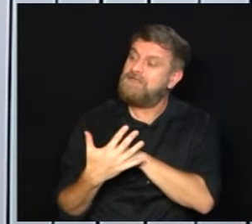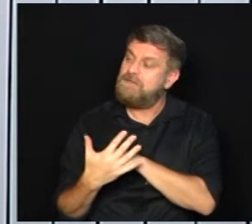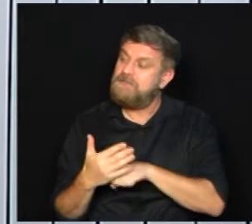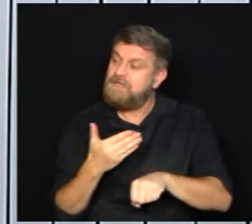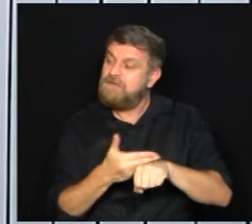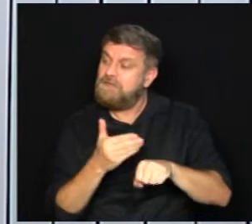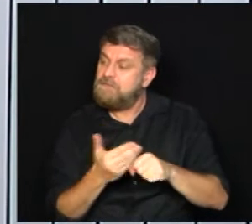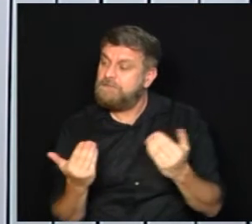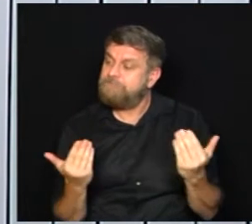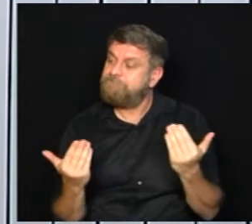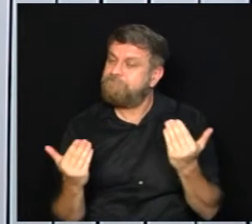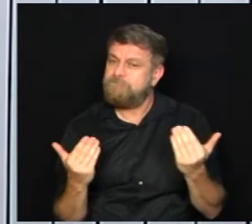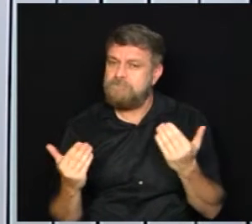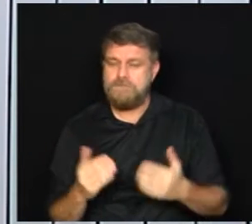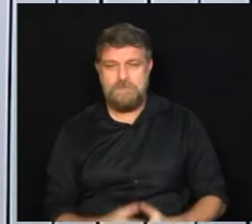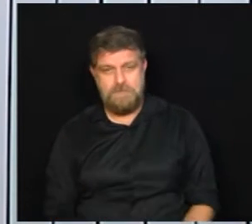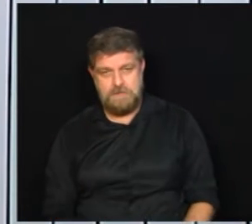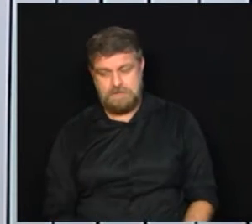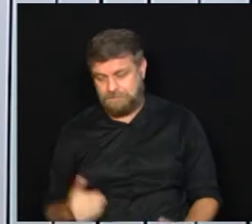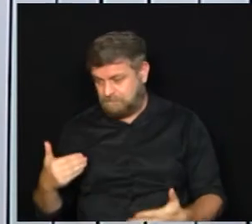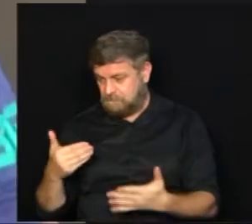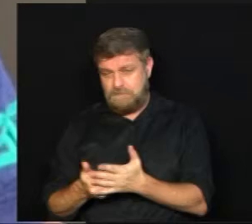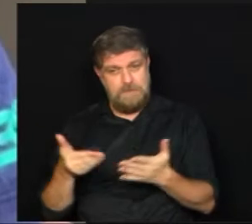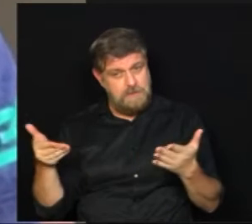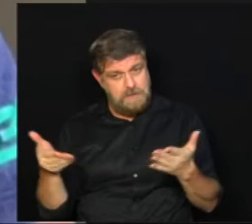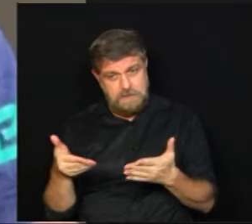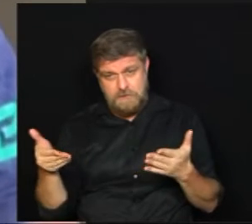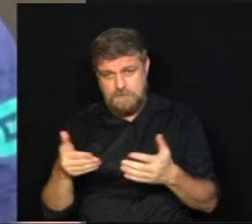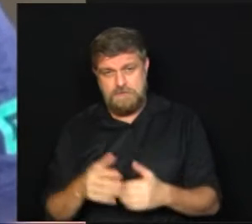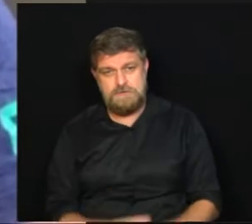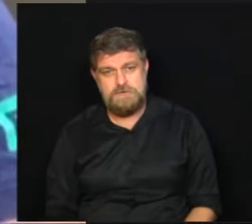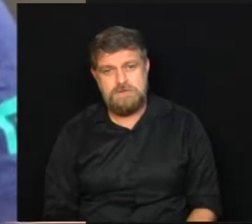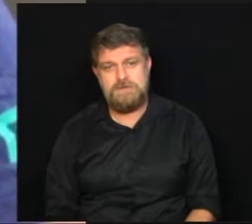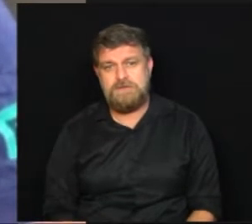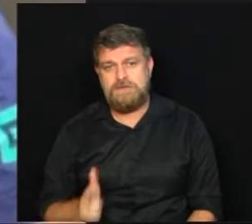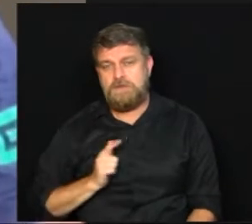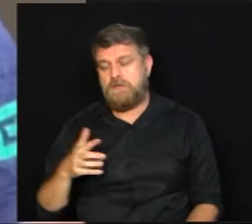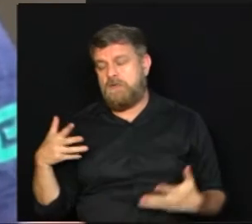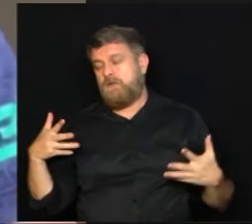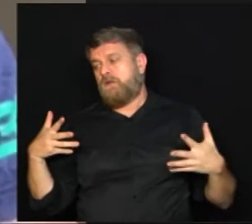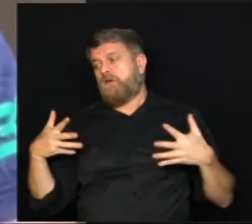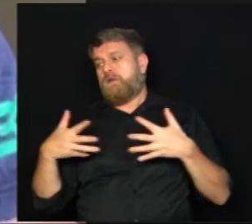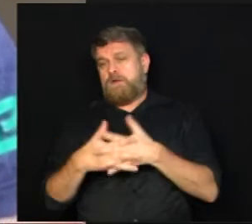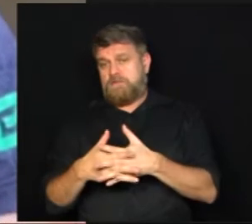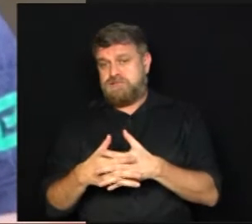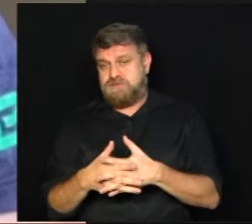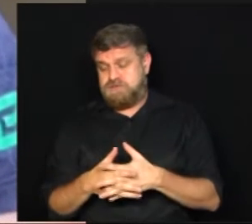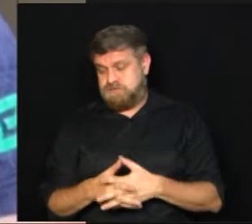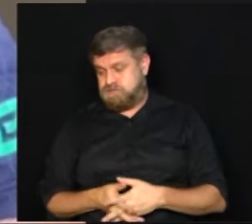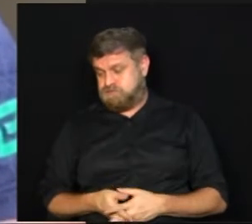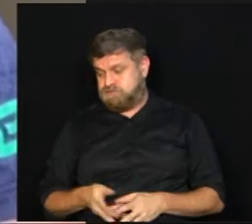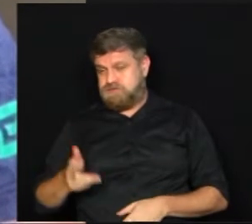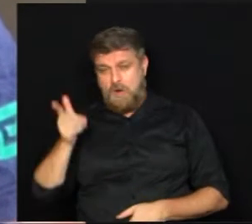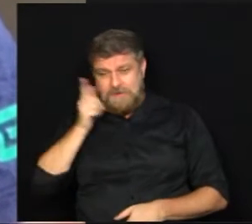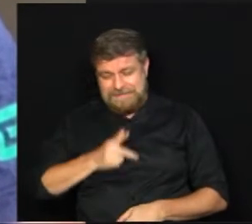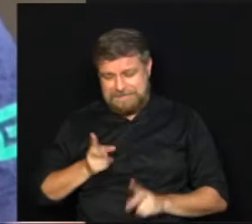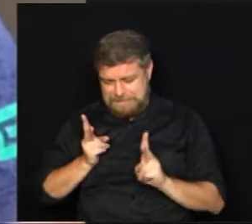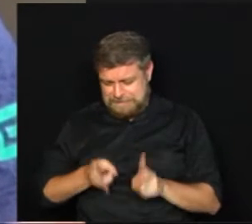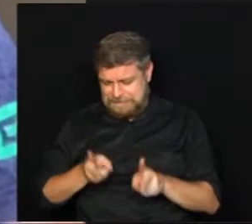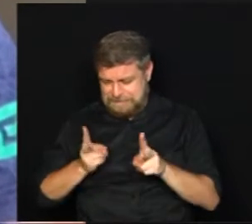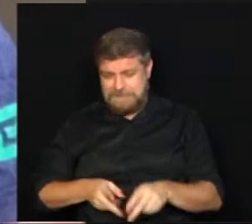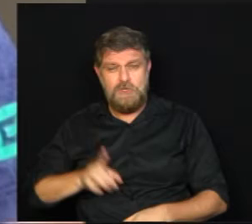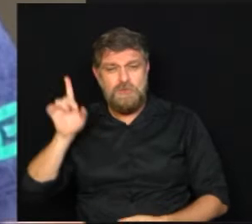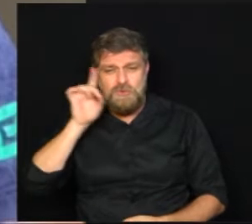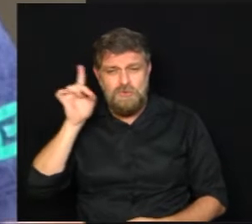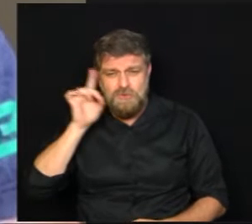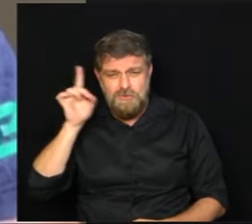treinamentos? Então, até hoje está sendo bem complicado de manter. Né? Eu treino todo